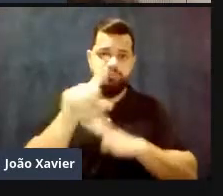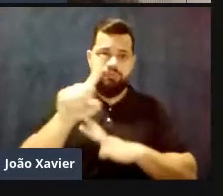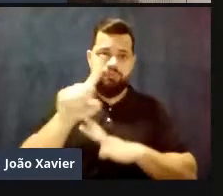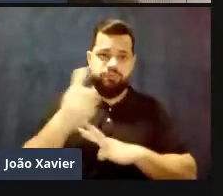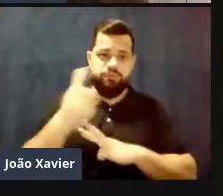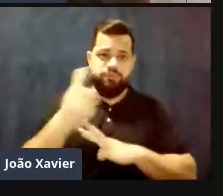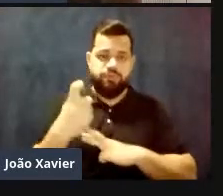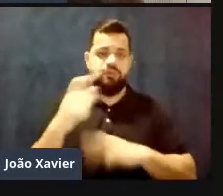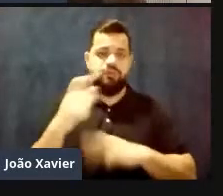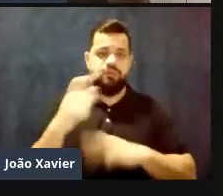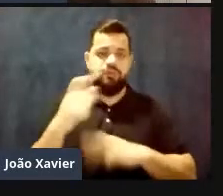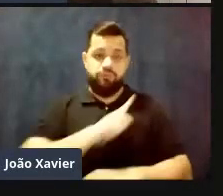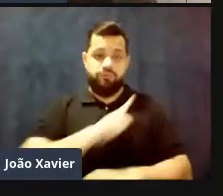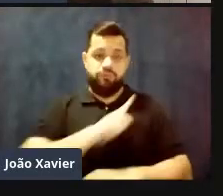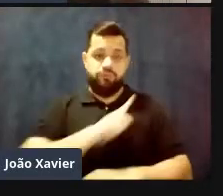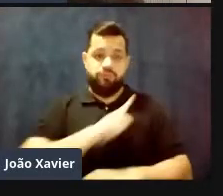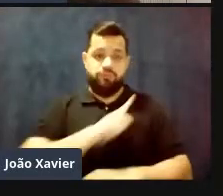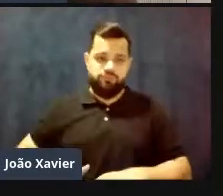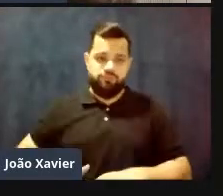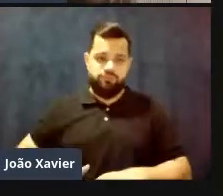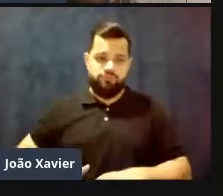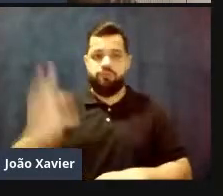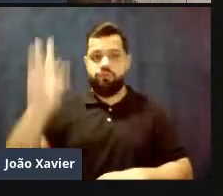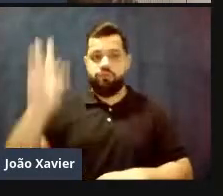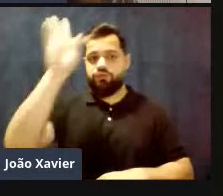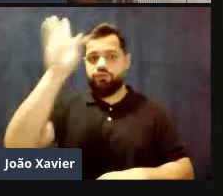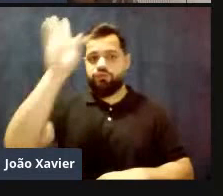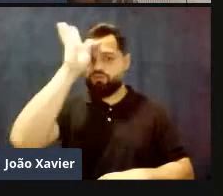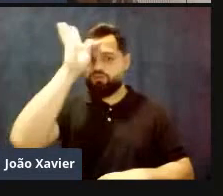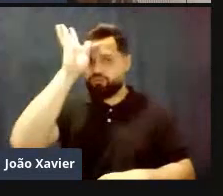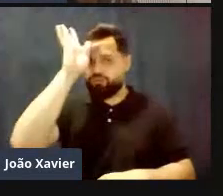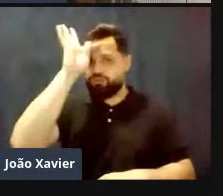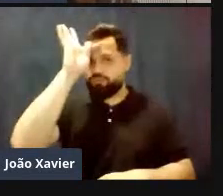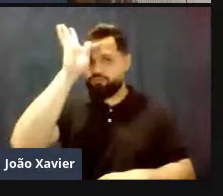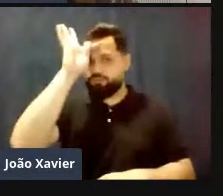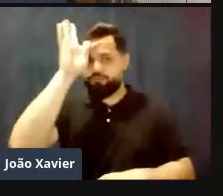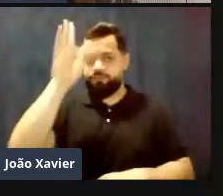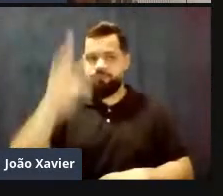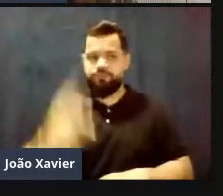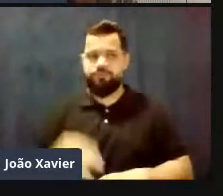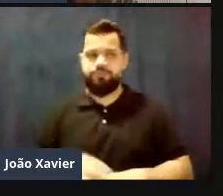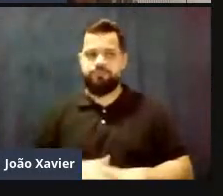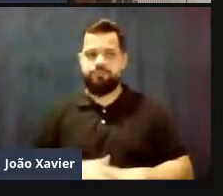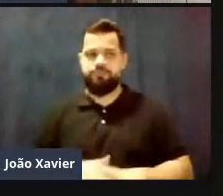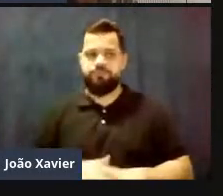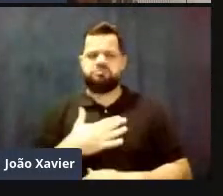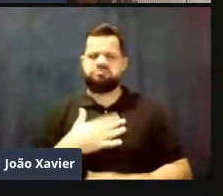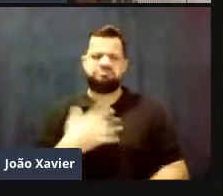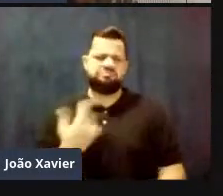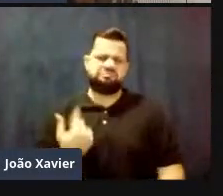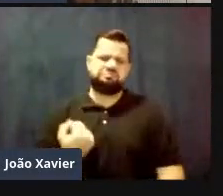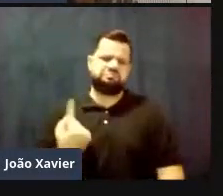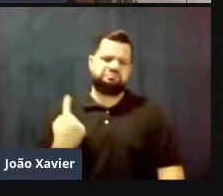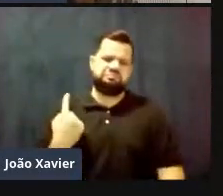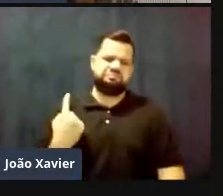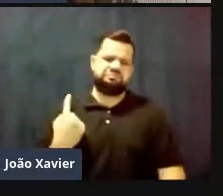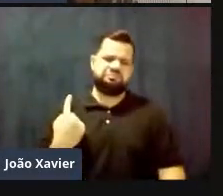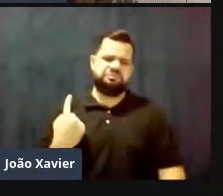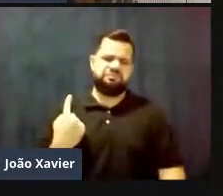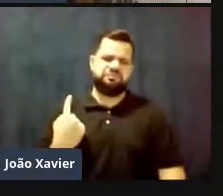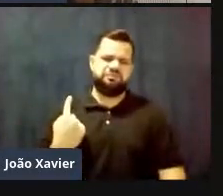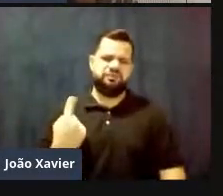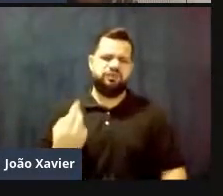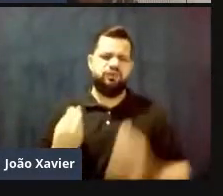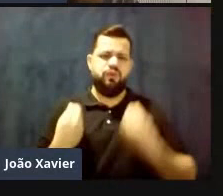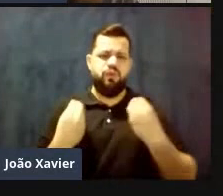primeira tarde, quando eu cheguei no plantão e vi que era o Tião Viana, eu falei, isso não vai dar certo. Como que a gente vai conseguir trabalhar? A